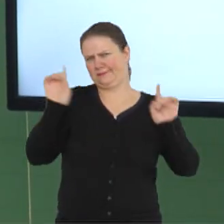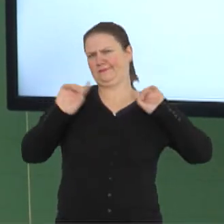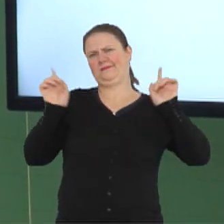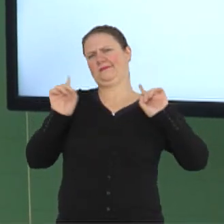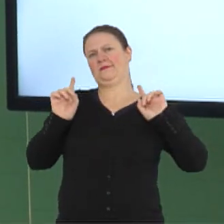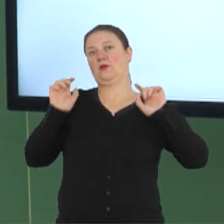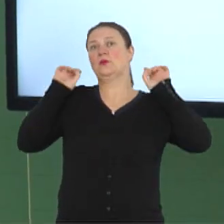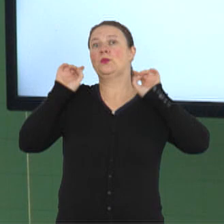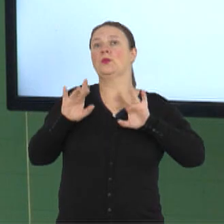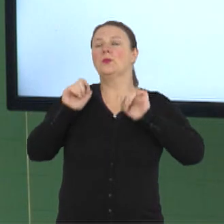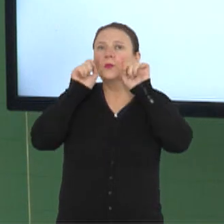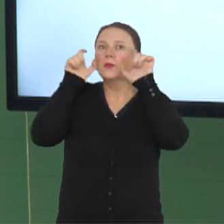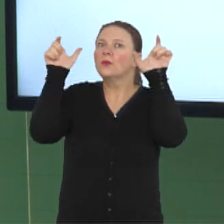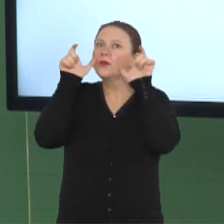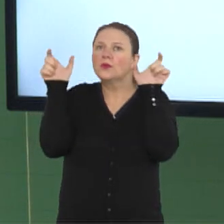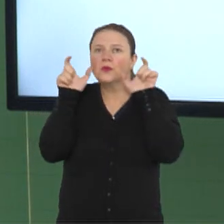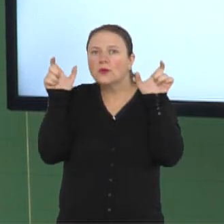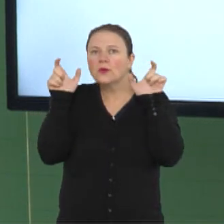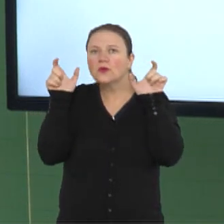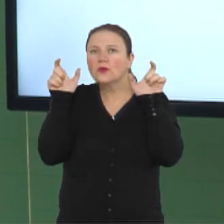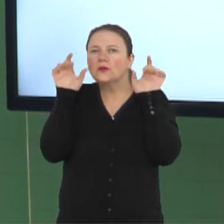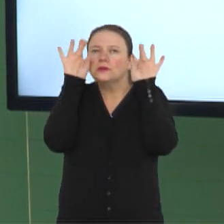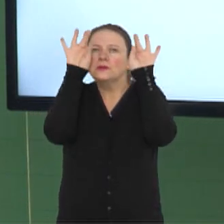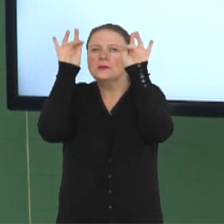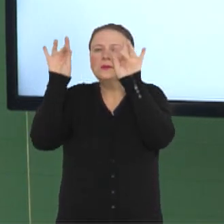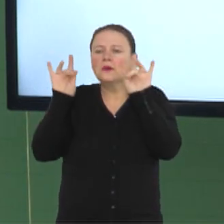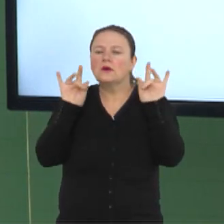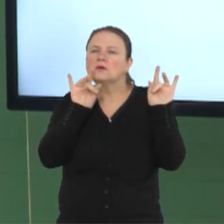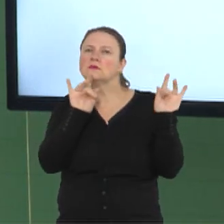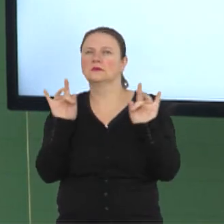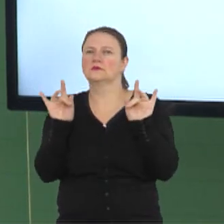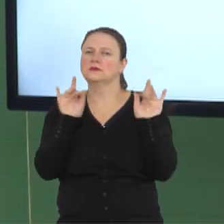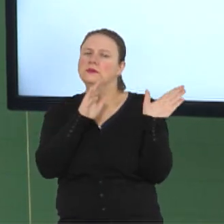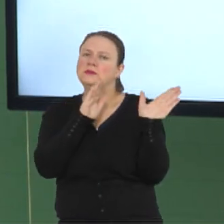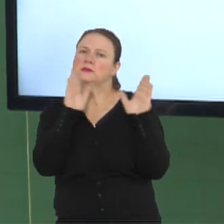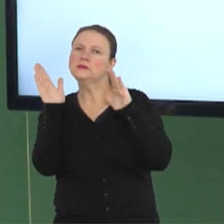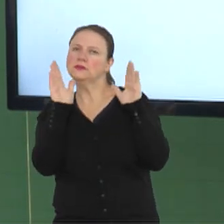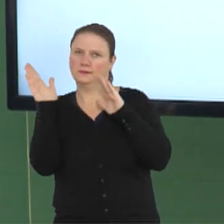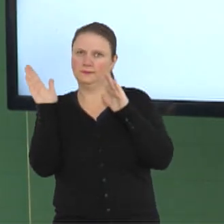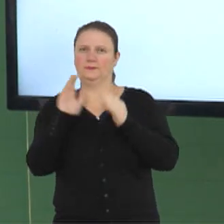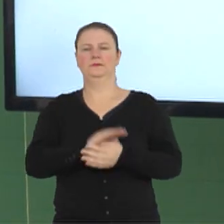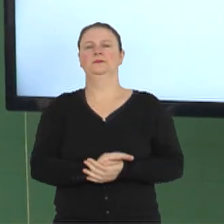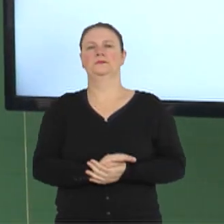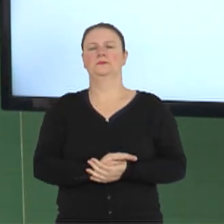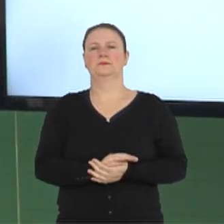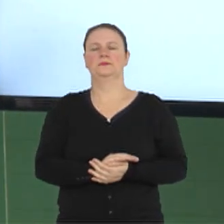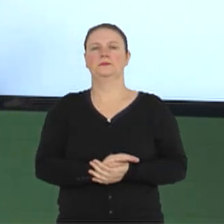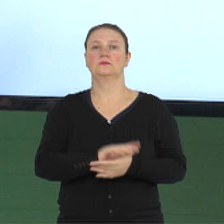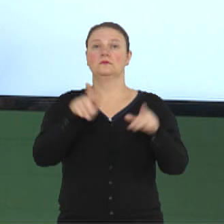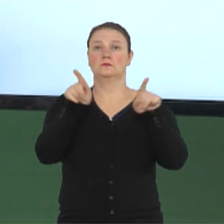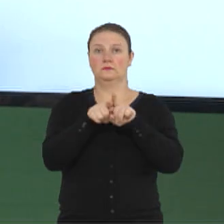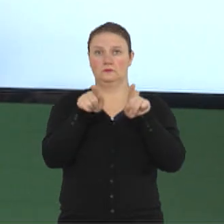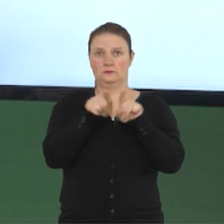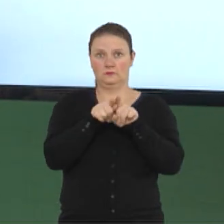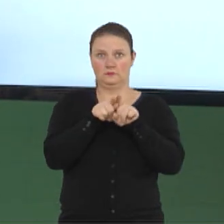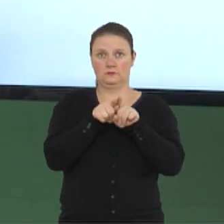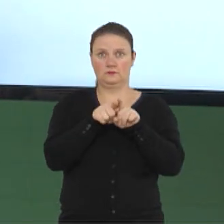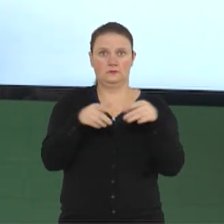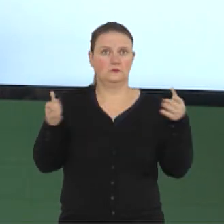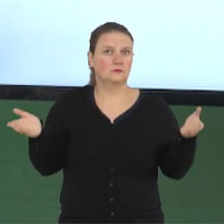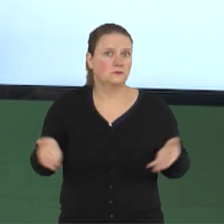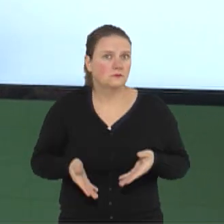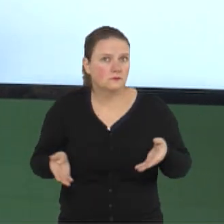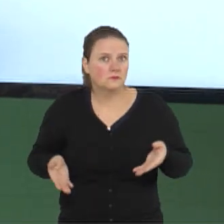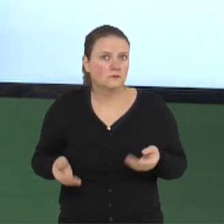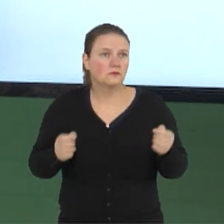só prestar atenção nos detalhes, ok? Bom, então vamos